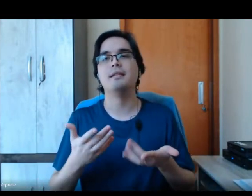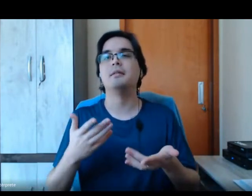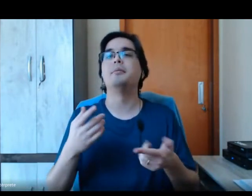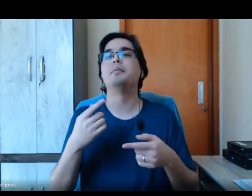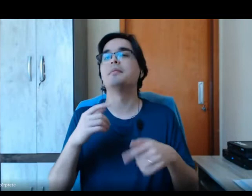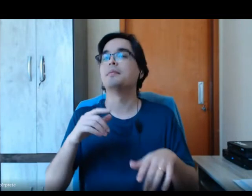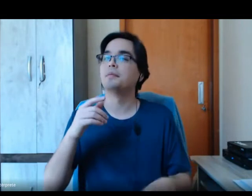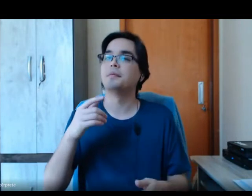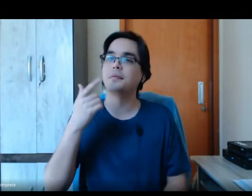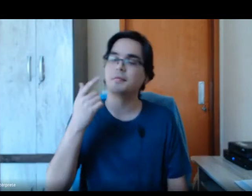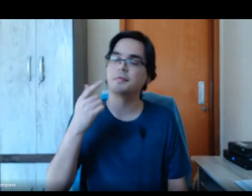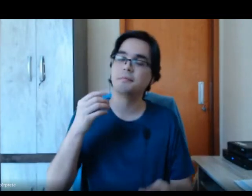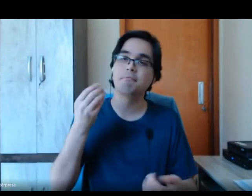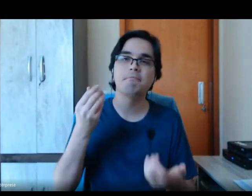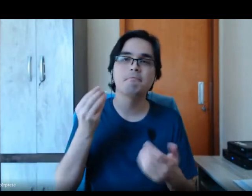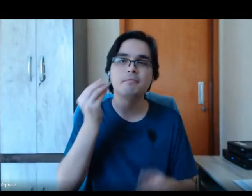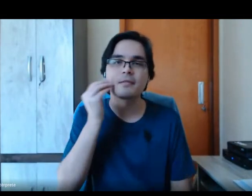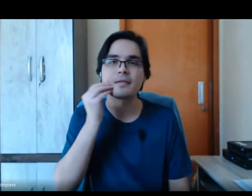né?